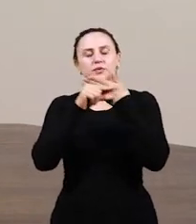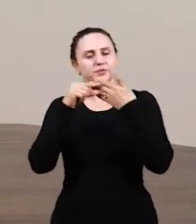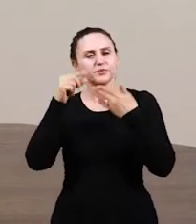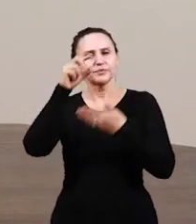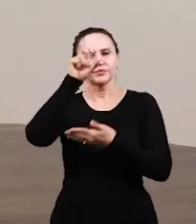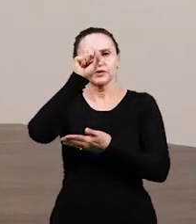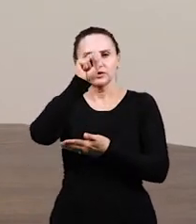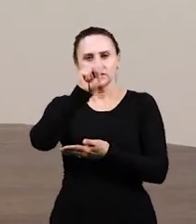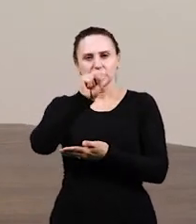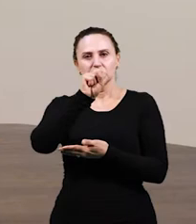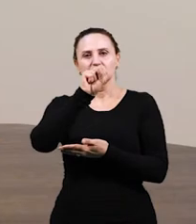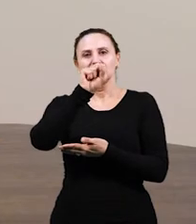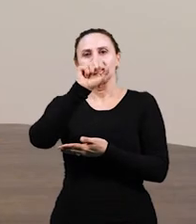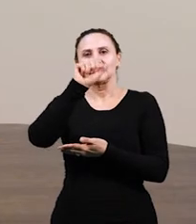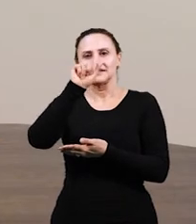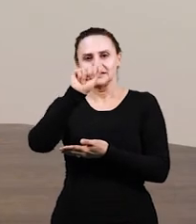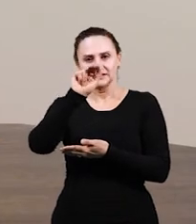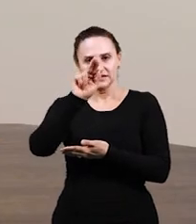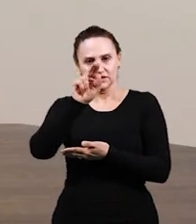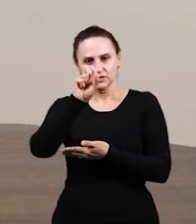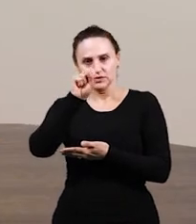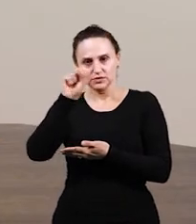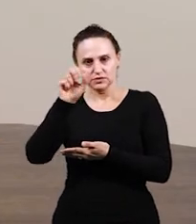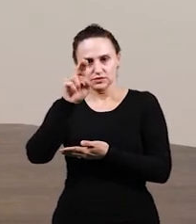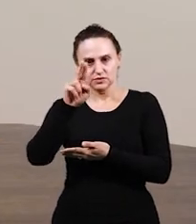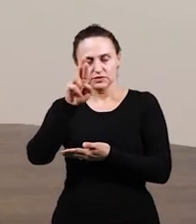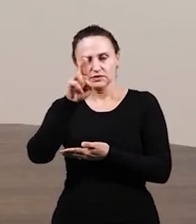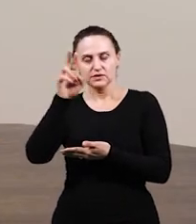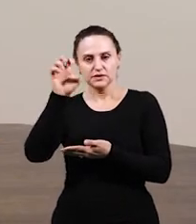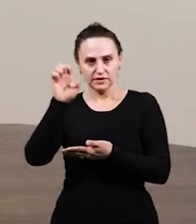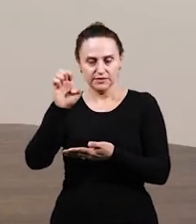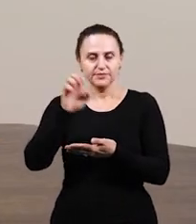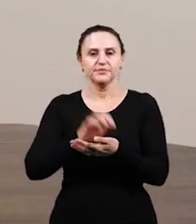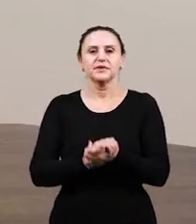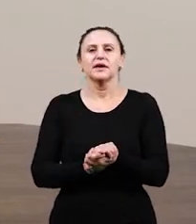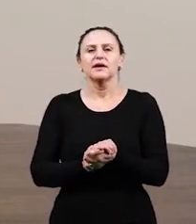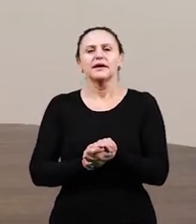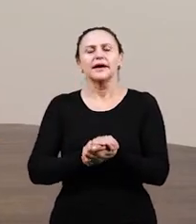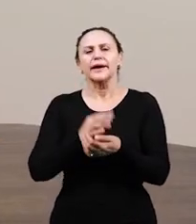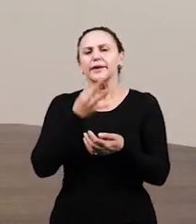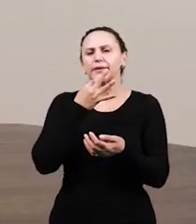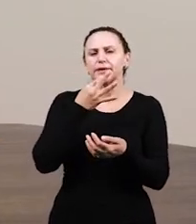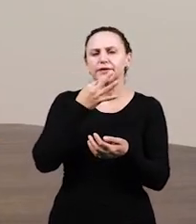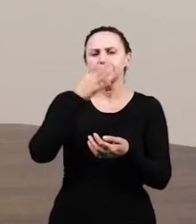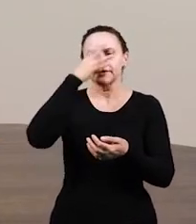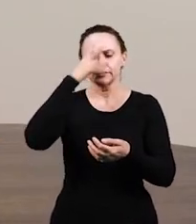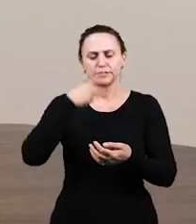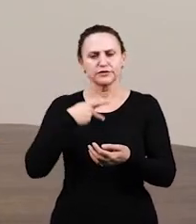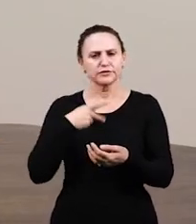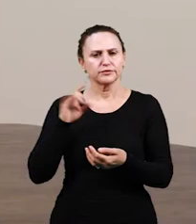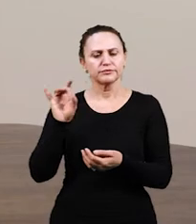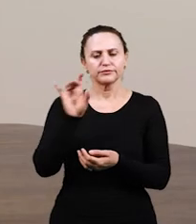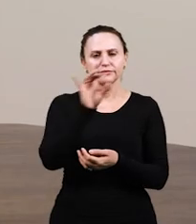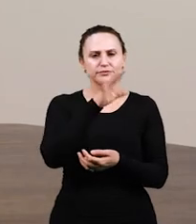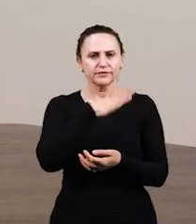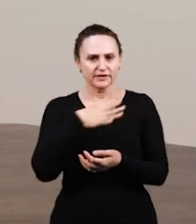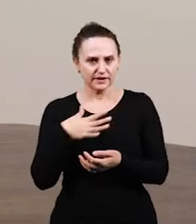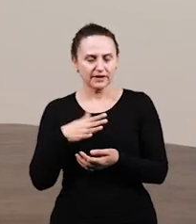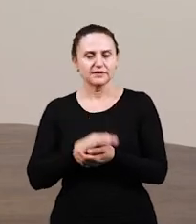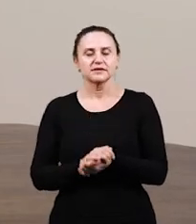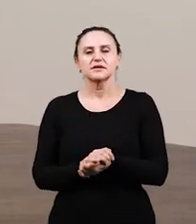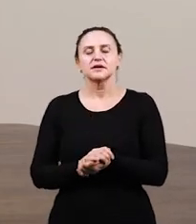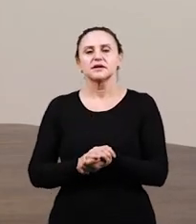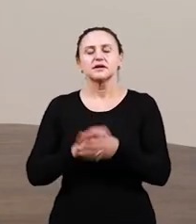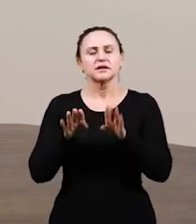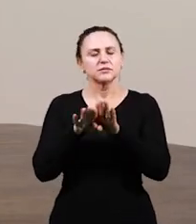promove uma ruptura entre aquilo que é da Ordem do coletivo daquilo que da Ordem do individual conhecer as principais teorias linguísticas que